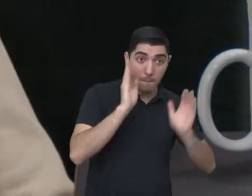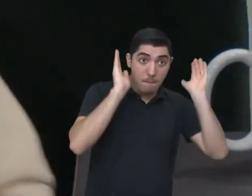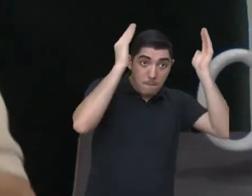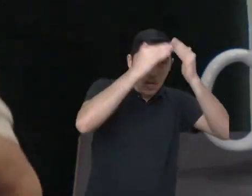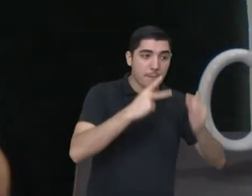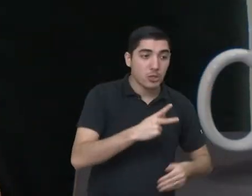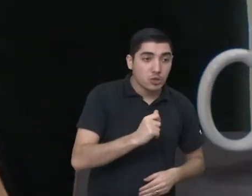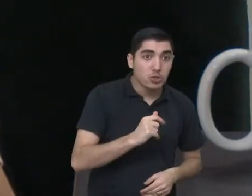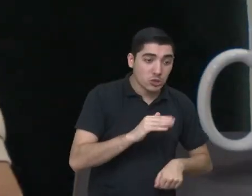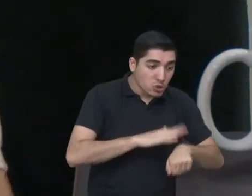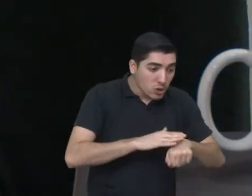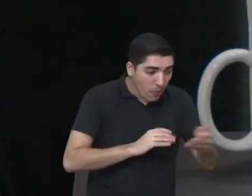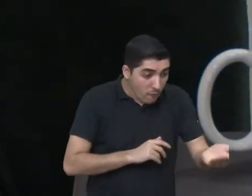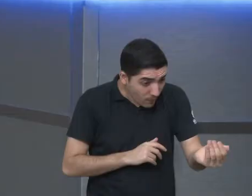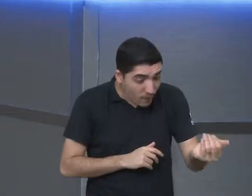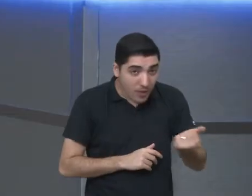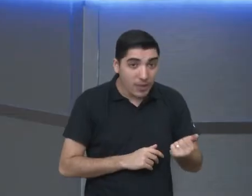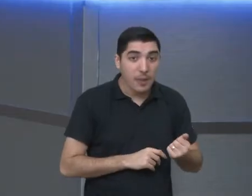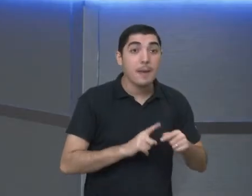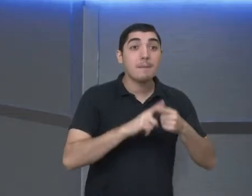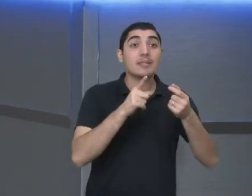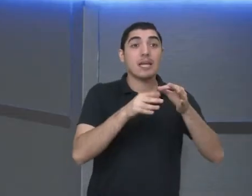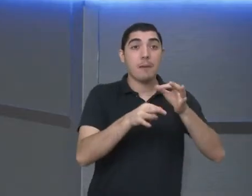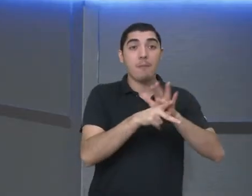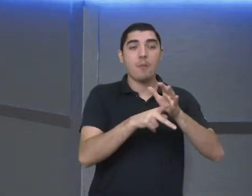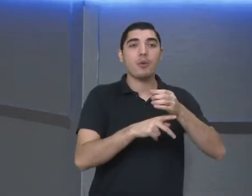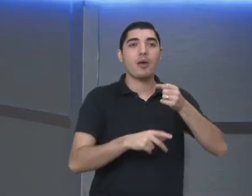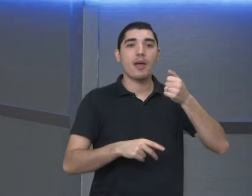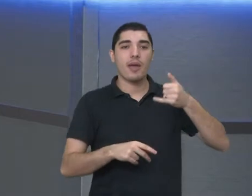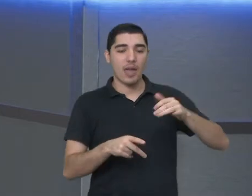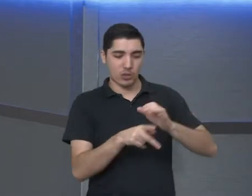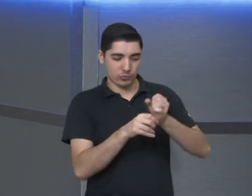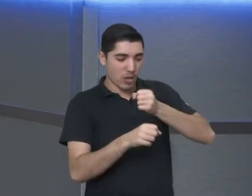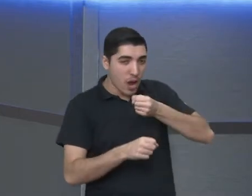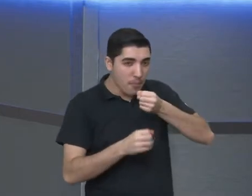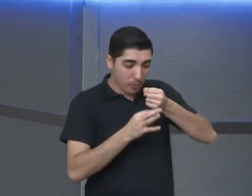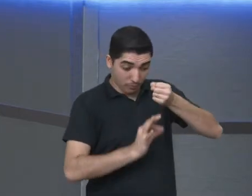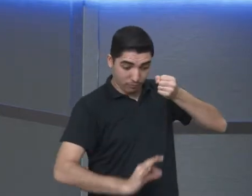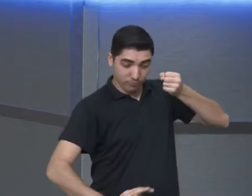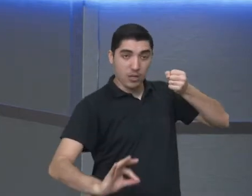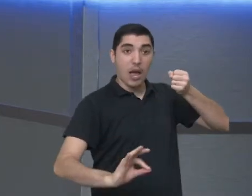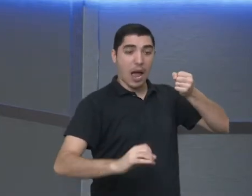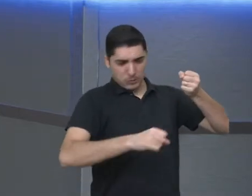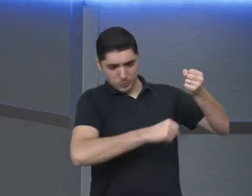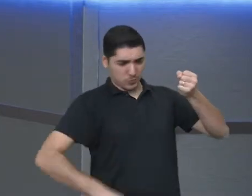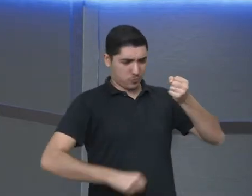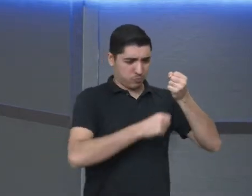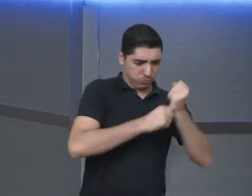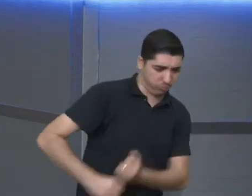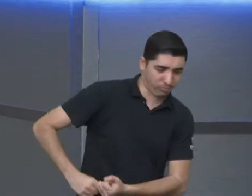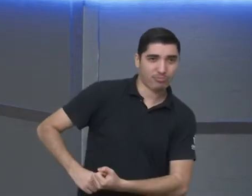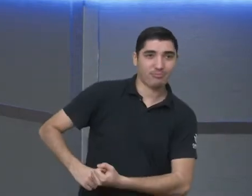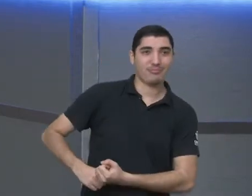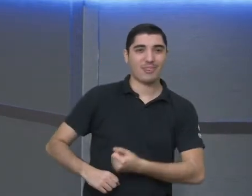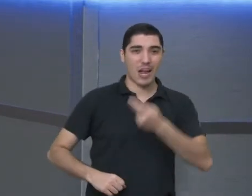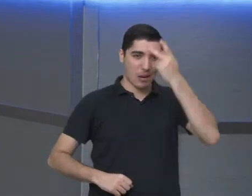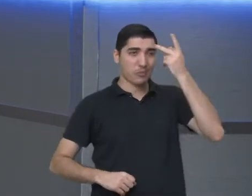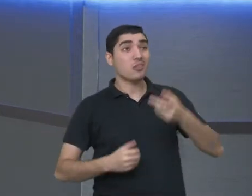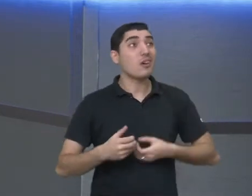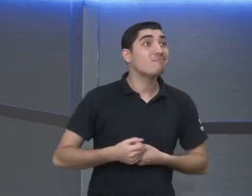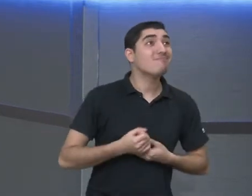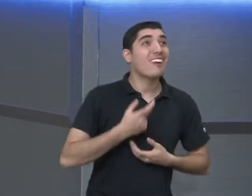ficamos lá sem comer, sem nada. Aí o avião pousou na cabeceira da pista, estava pousado, chegou o helicóptero, pousou do outro lado